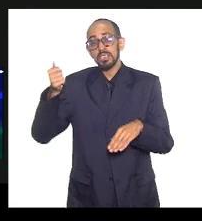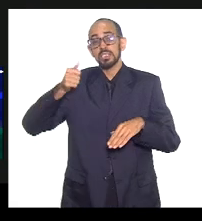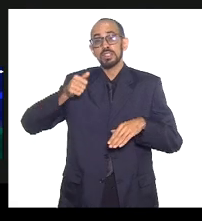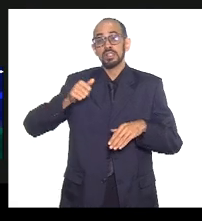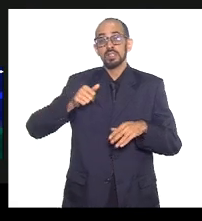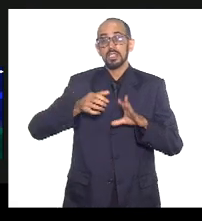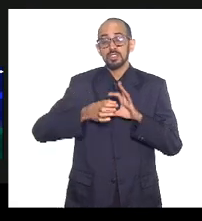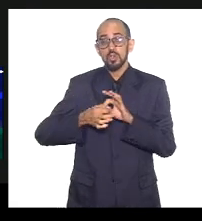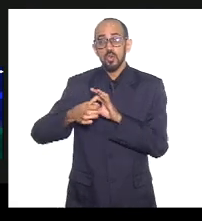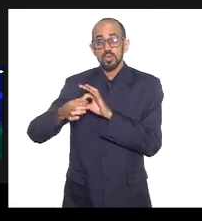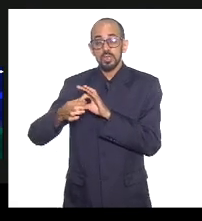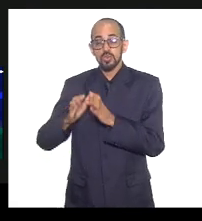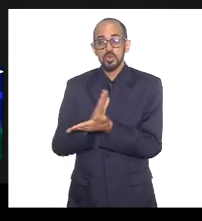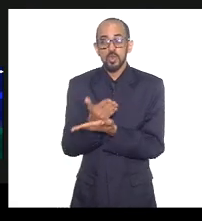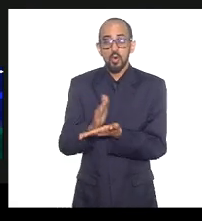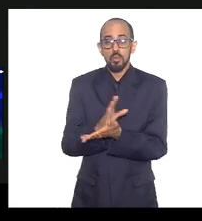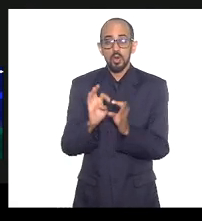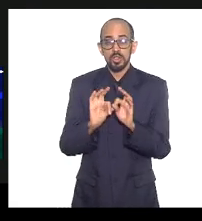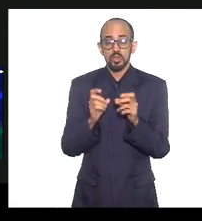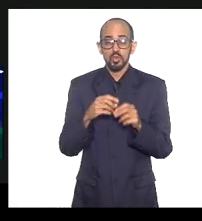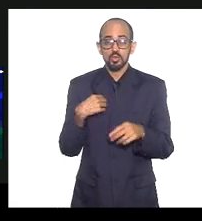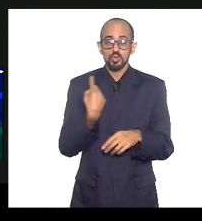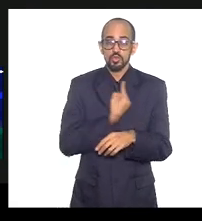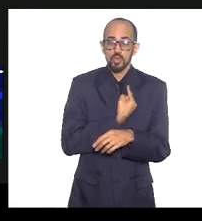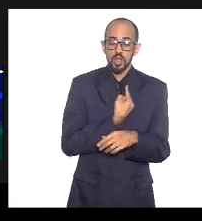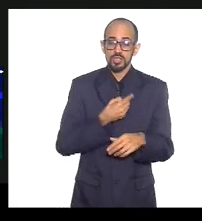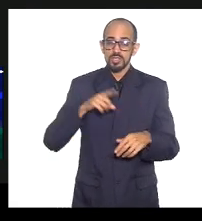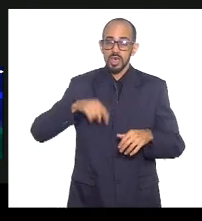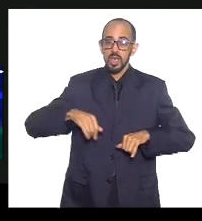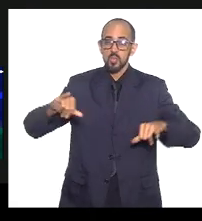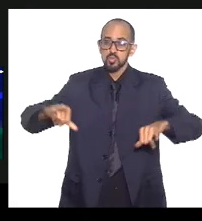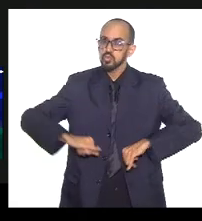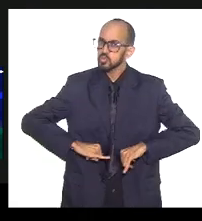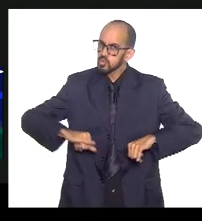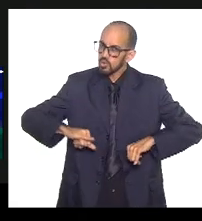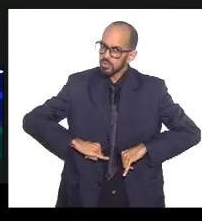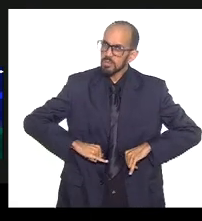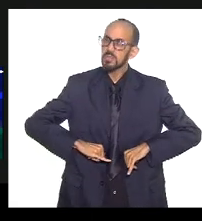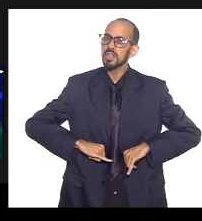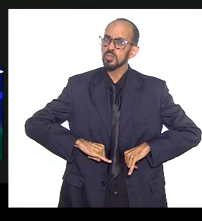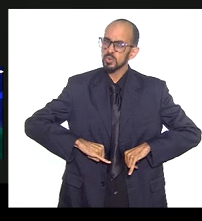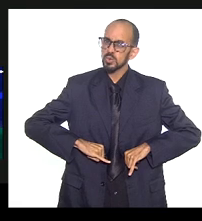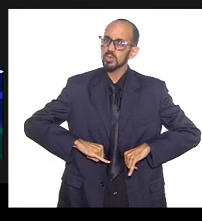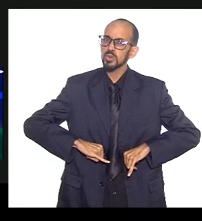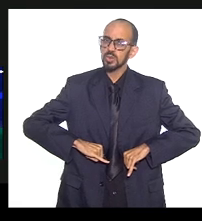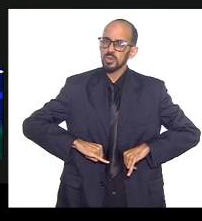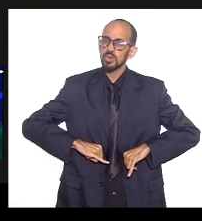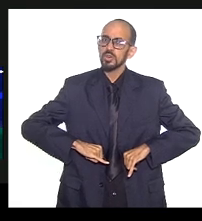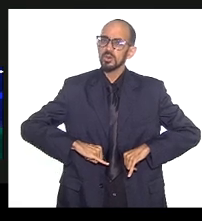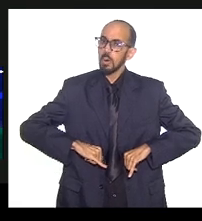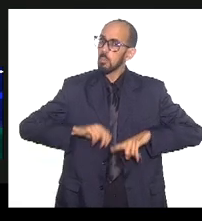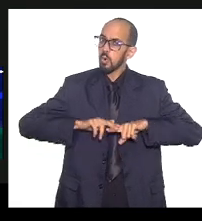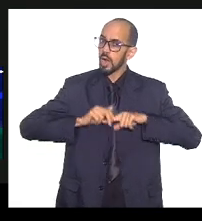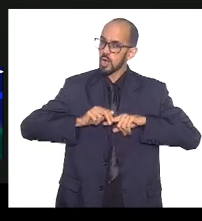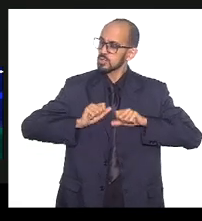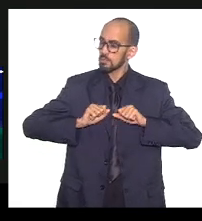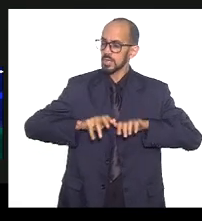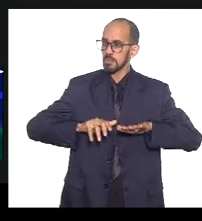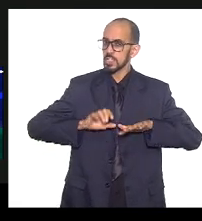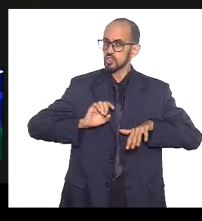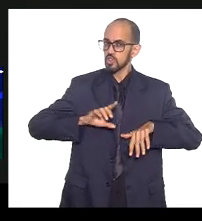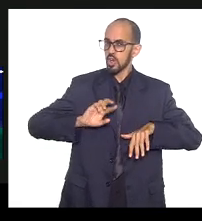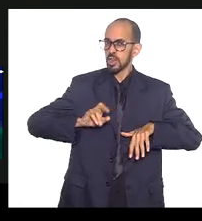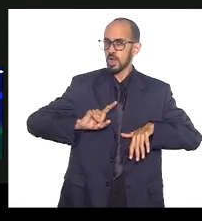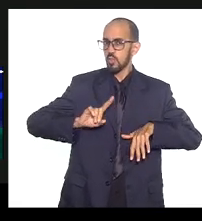incomoda todos nós uma situação de penúria e penúria não é só por conta da pandemia é uma